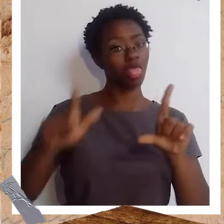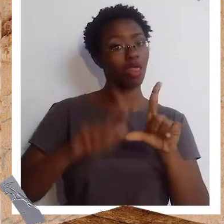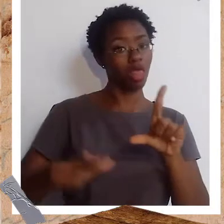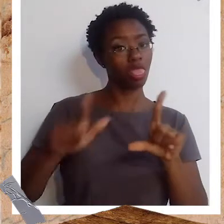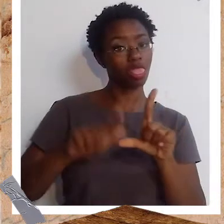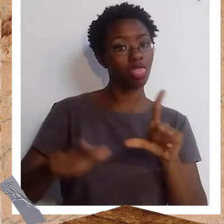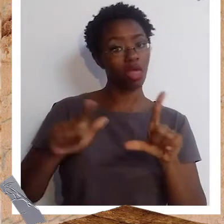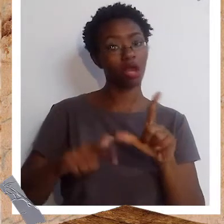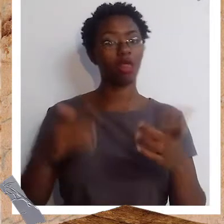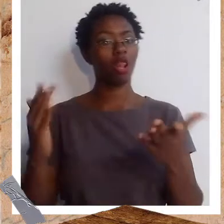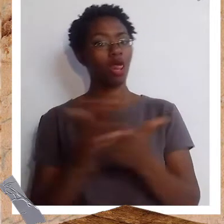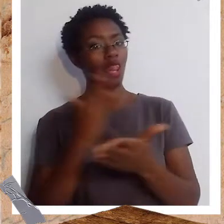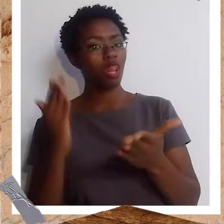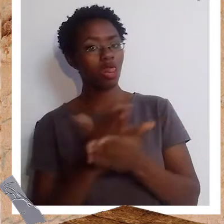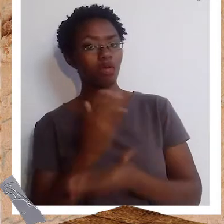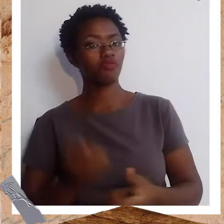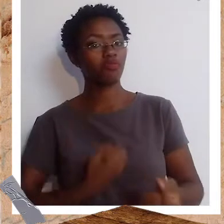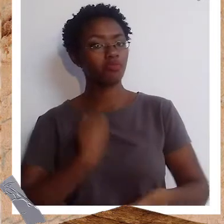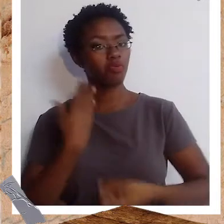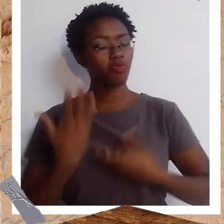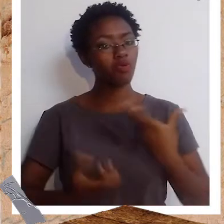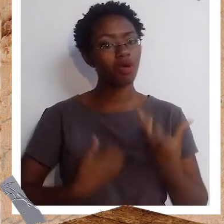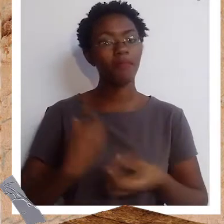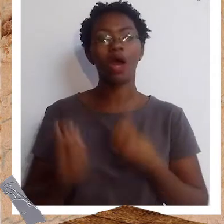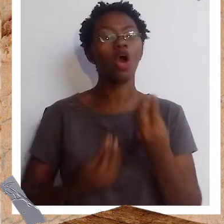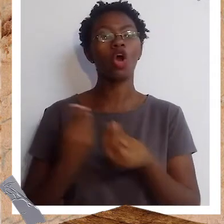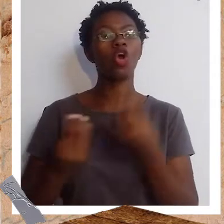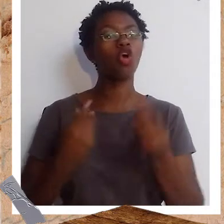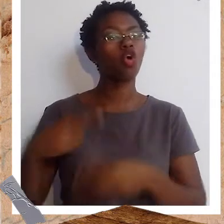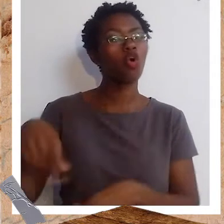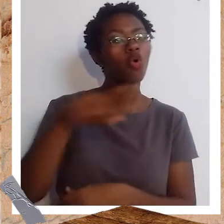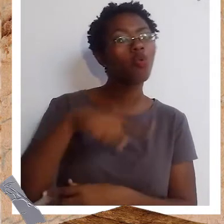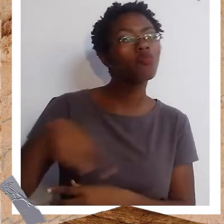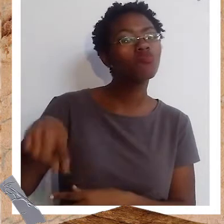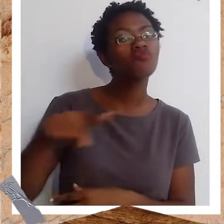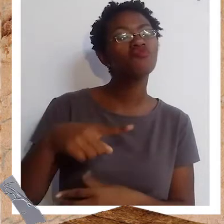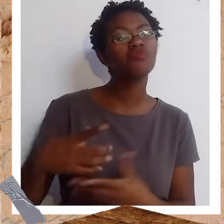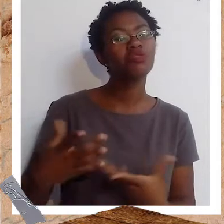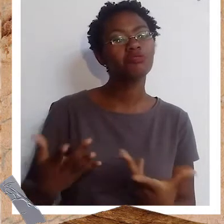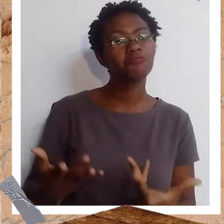partir de livro, poema. Como é que vocês estão